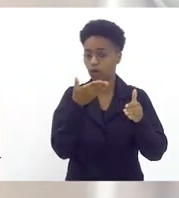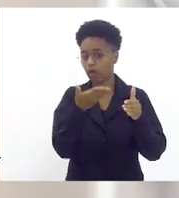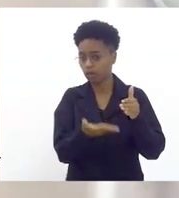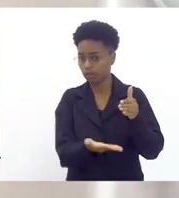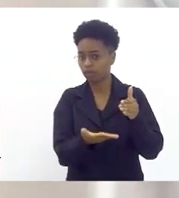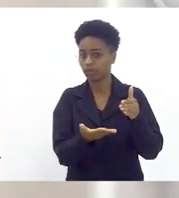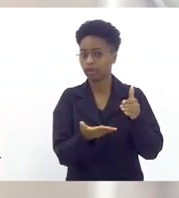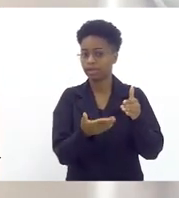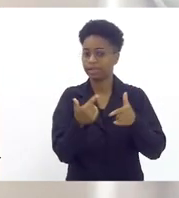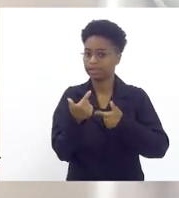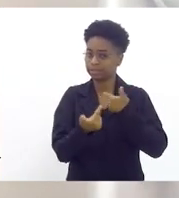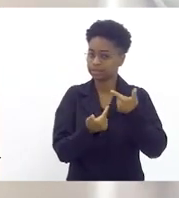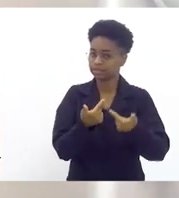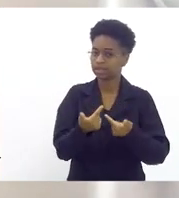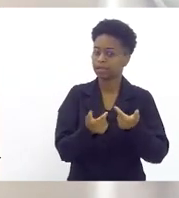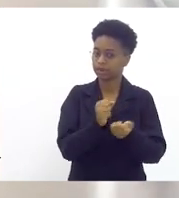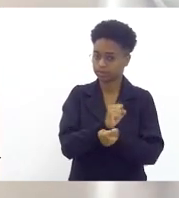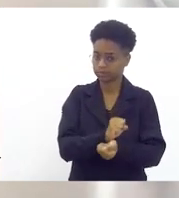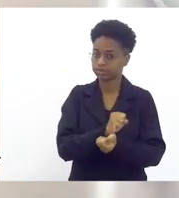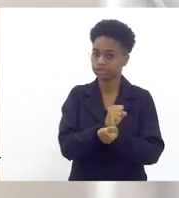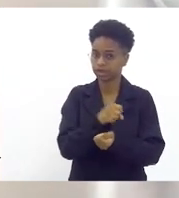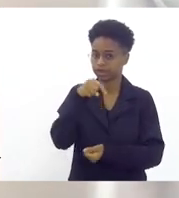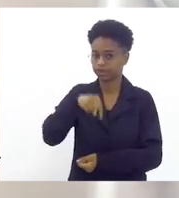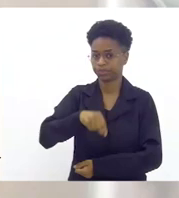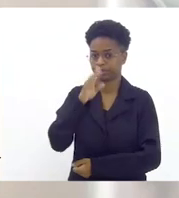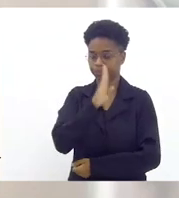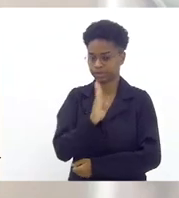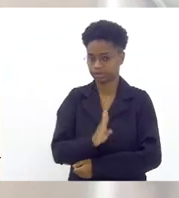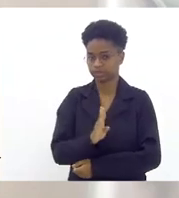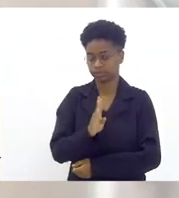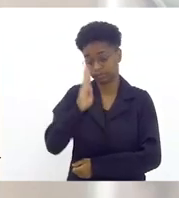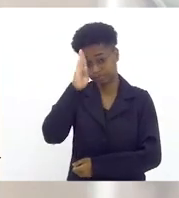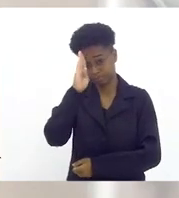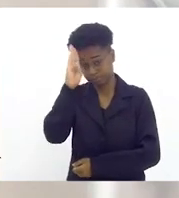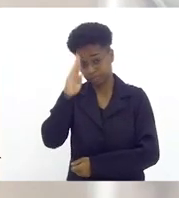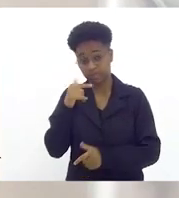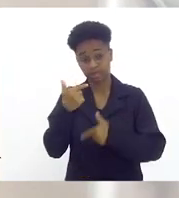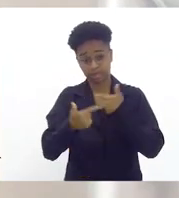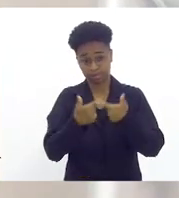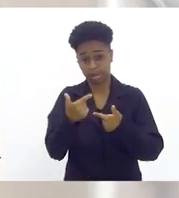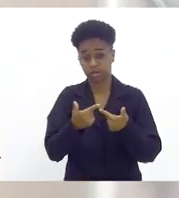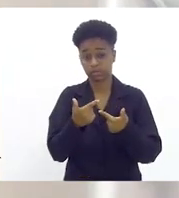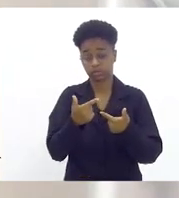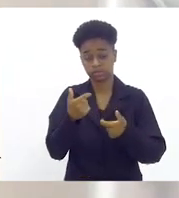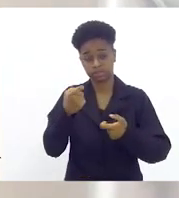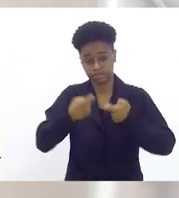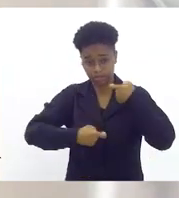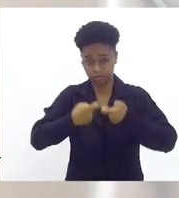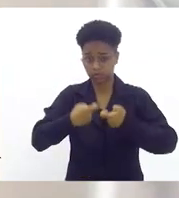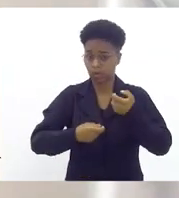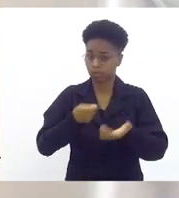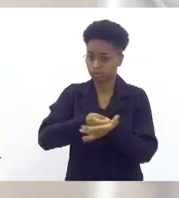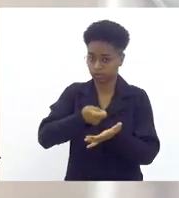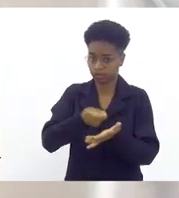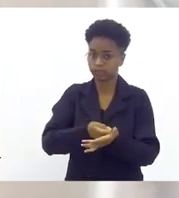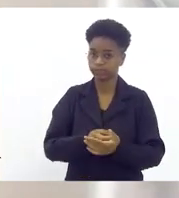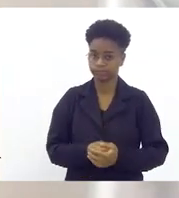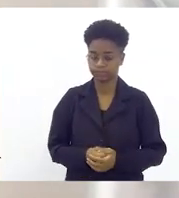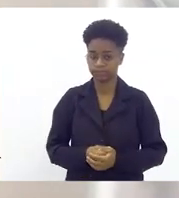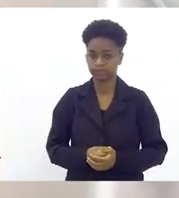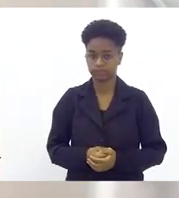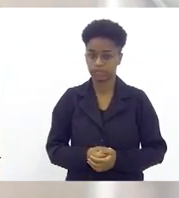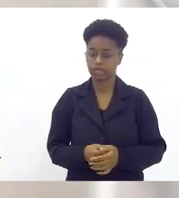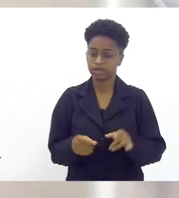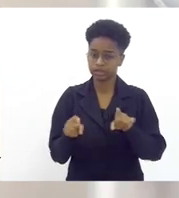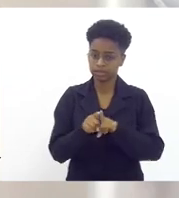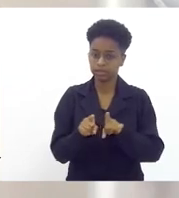de trabalho escravo no Brasil, sobretudo trabalho sexual forçado, né? E também